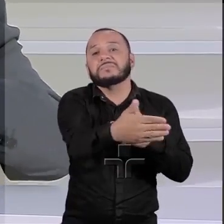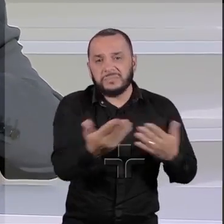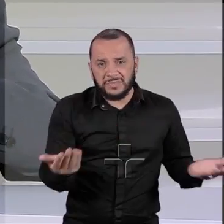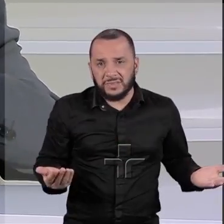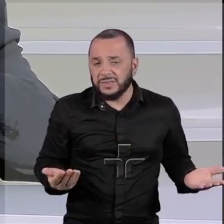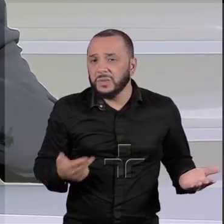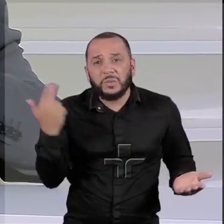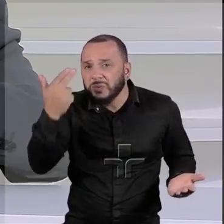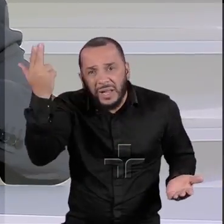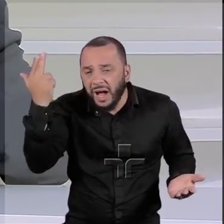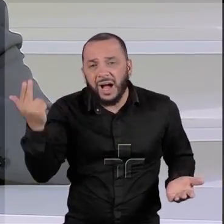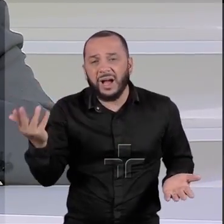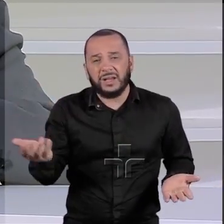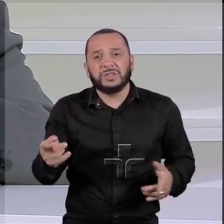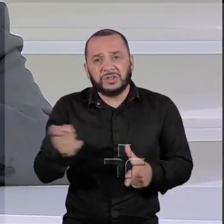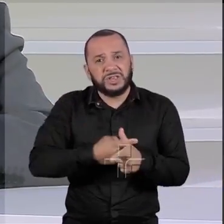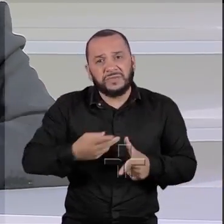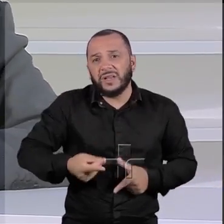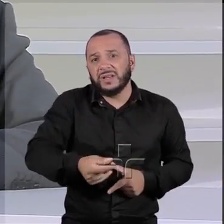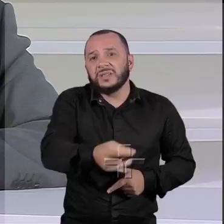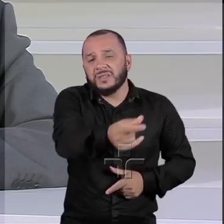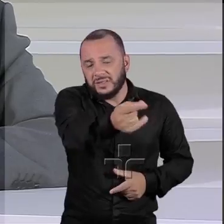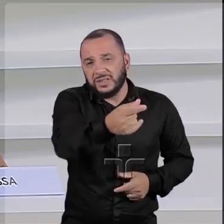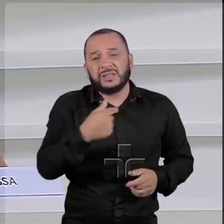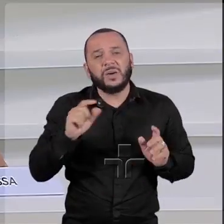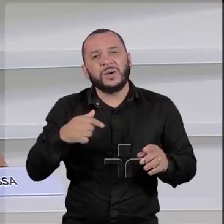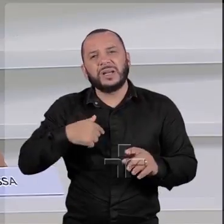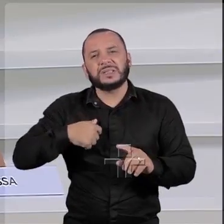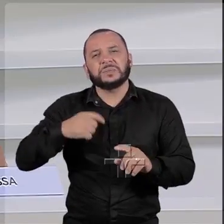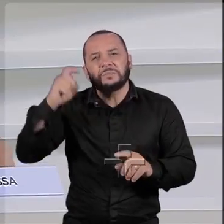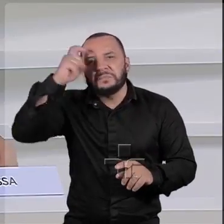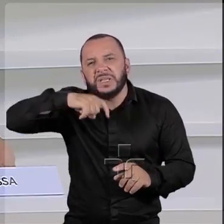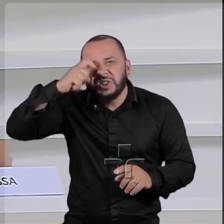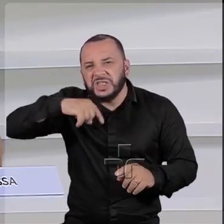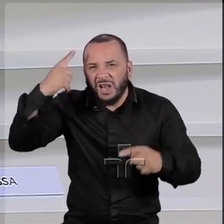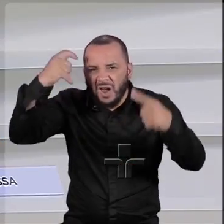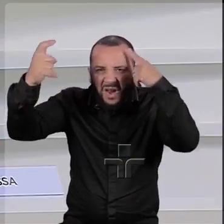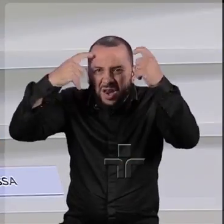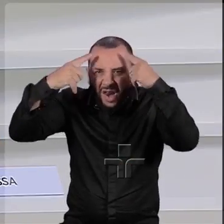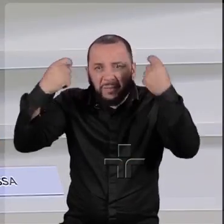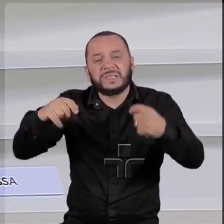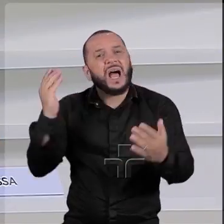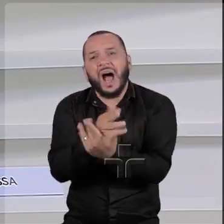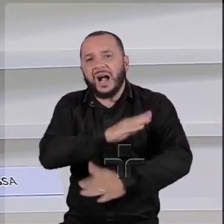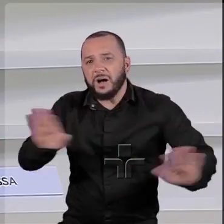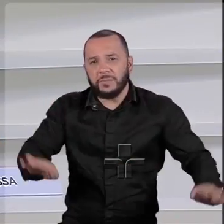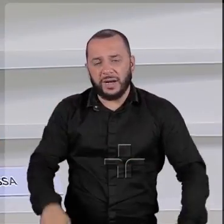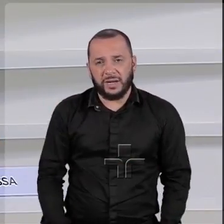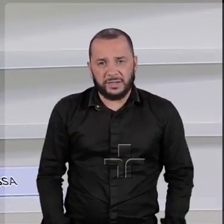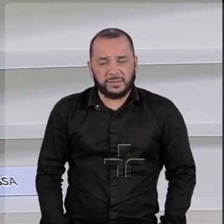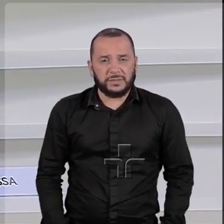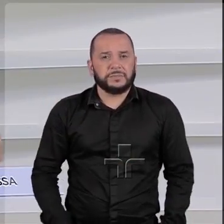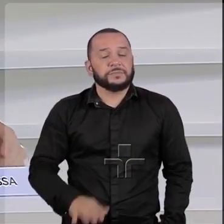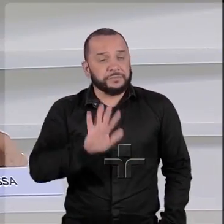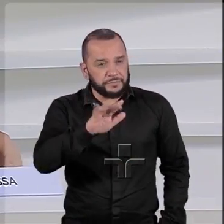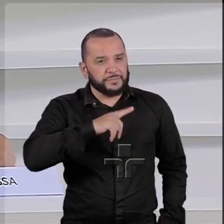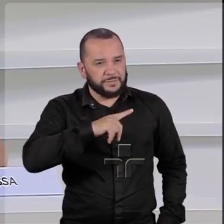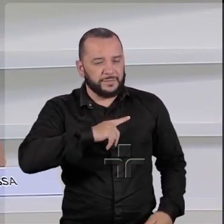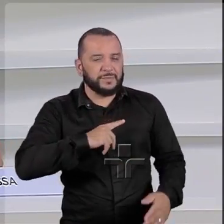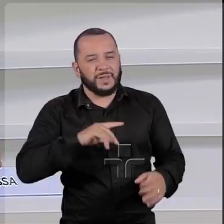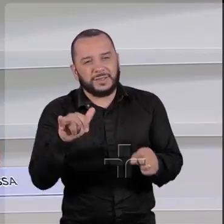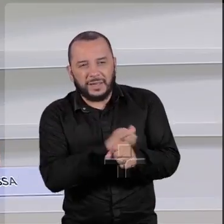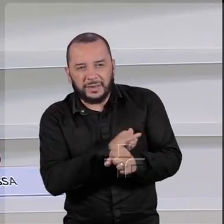desmontar o eventual renascimento desses mitos. Sobre justamente uma estratégia de convencimento da